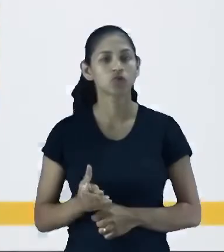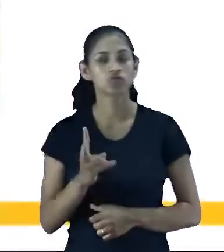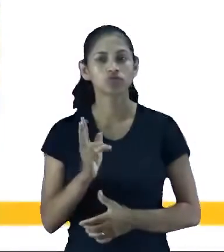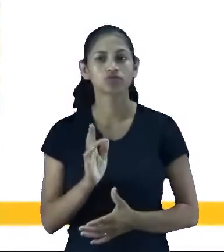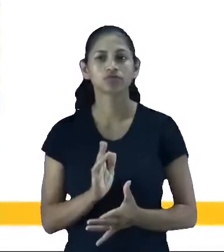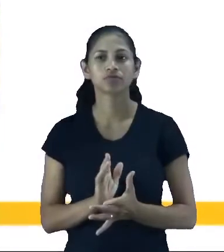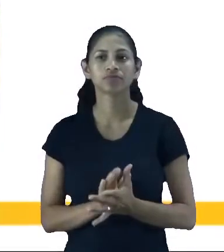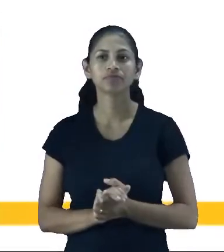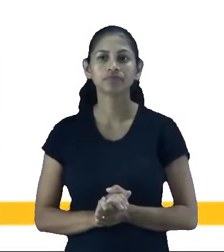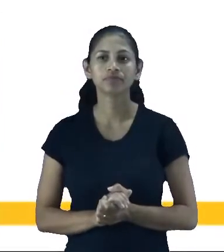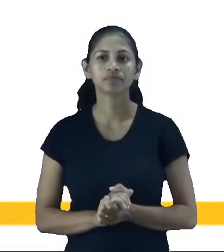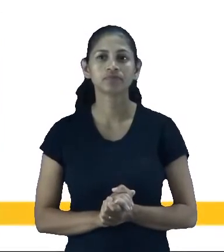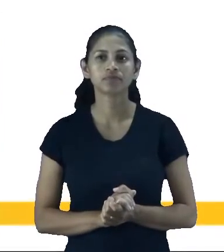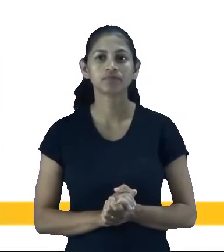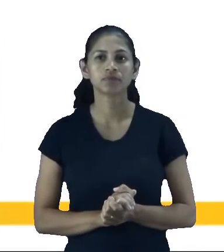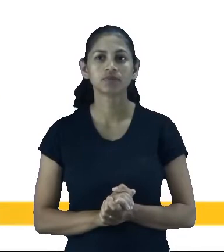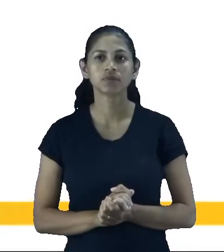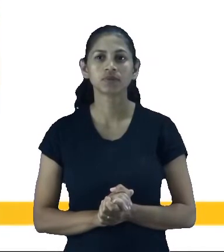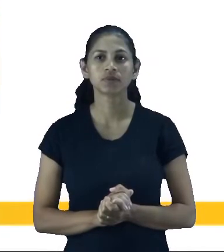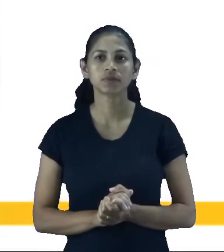aqui.